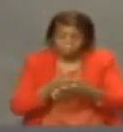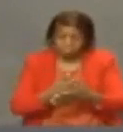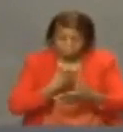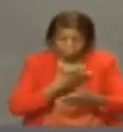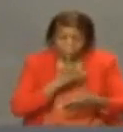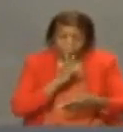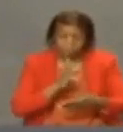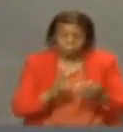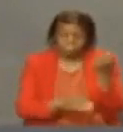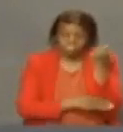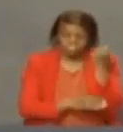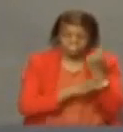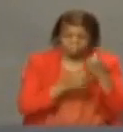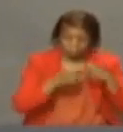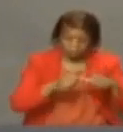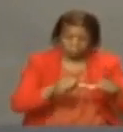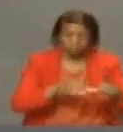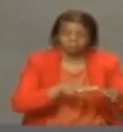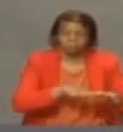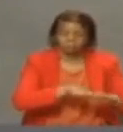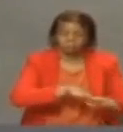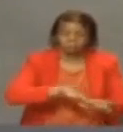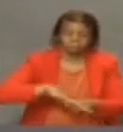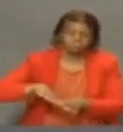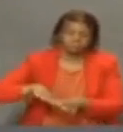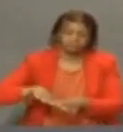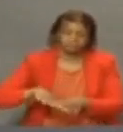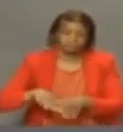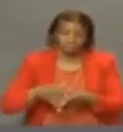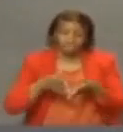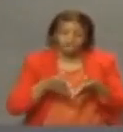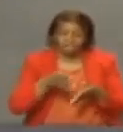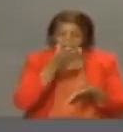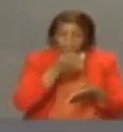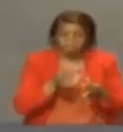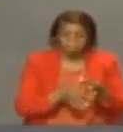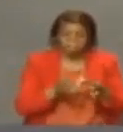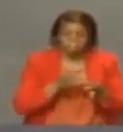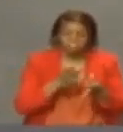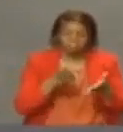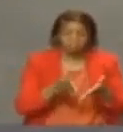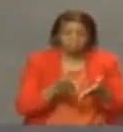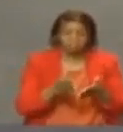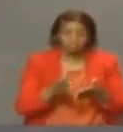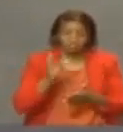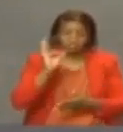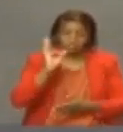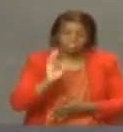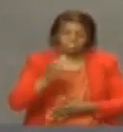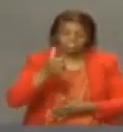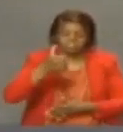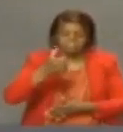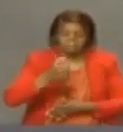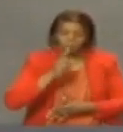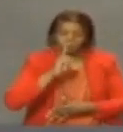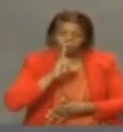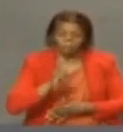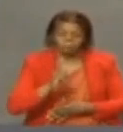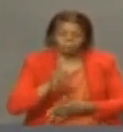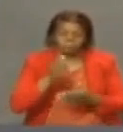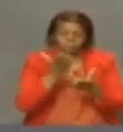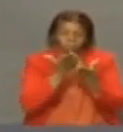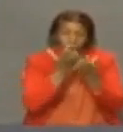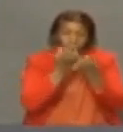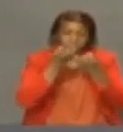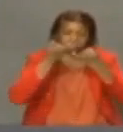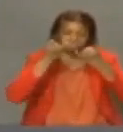nossos jovens o e sobre a celebração dos 45 anos da Independência e do aniversário do em pé lá